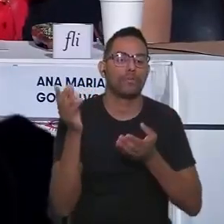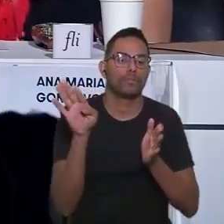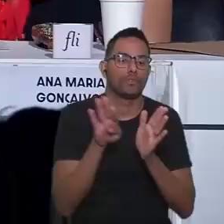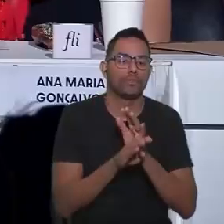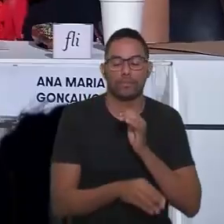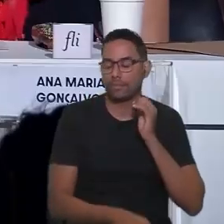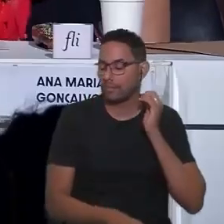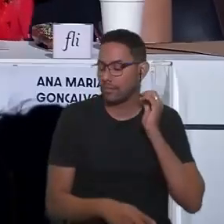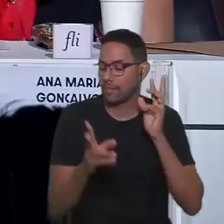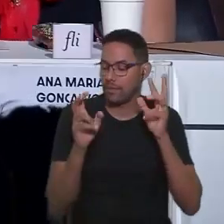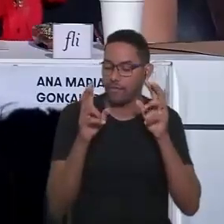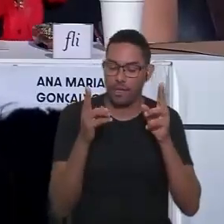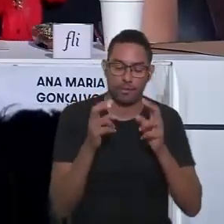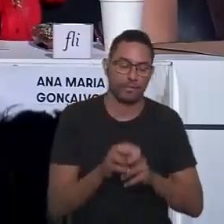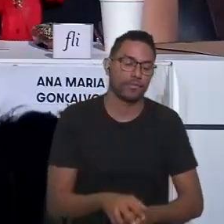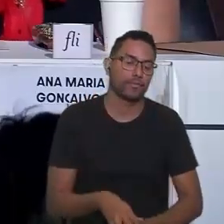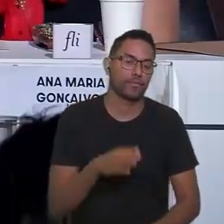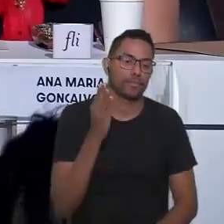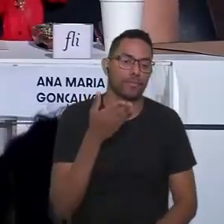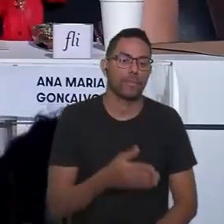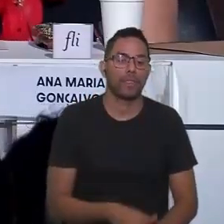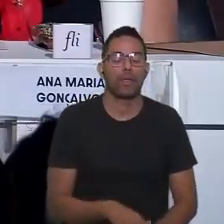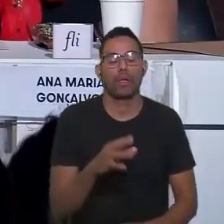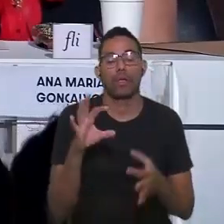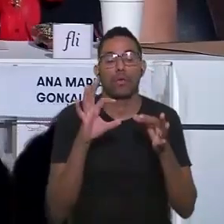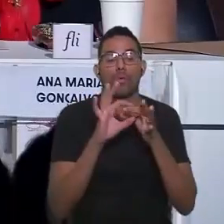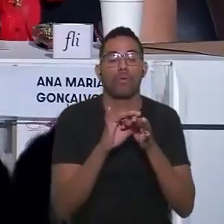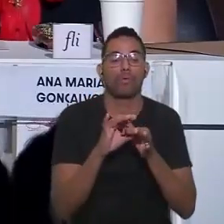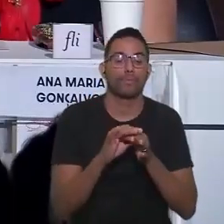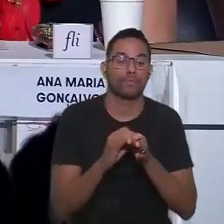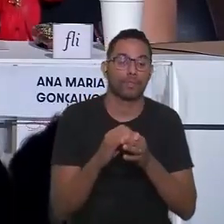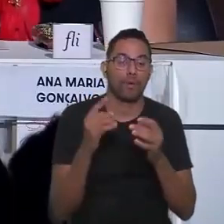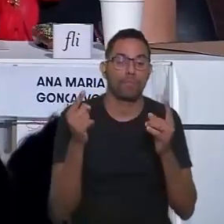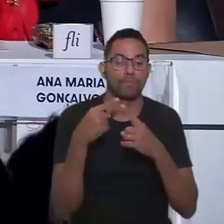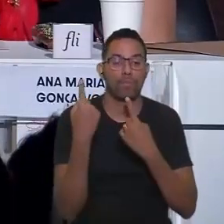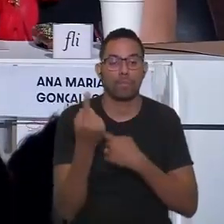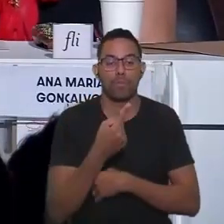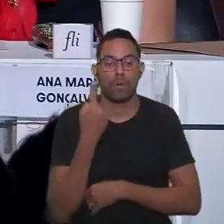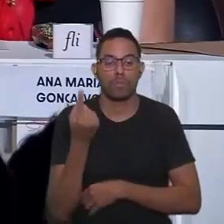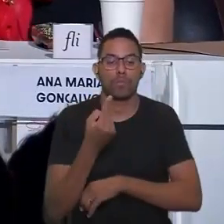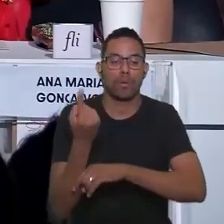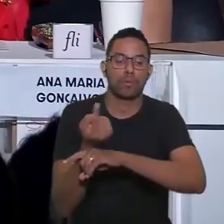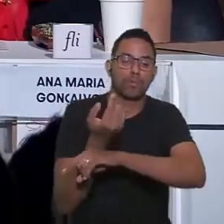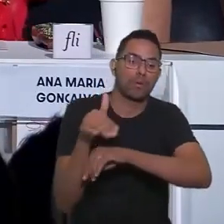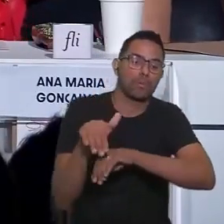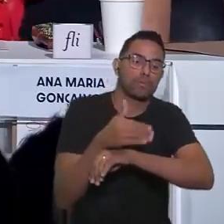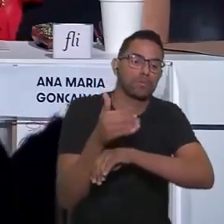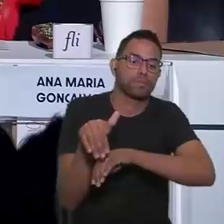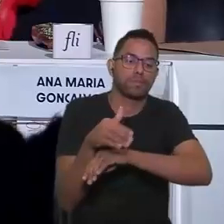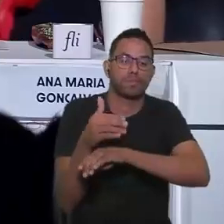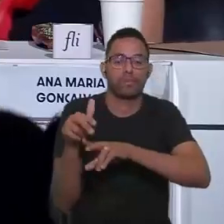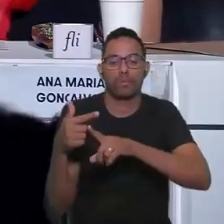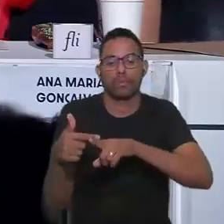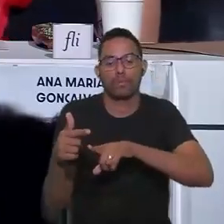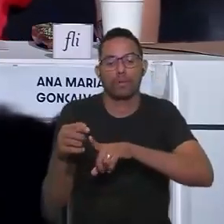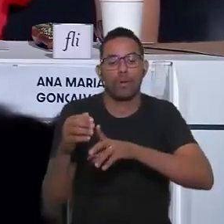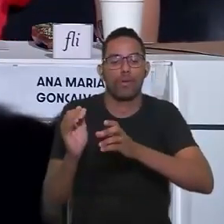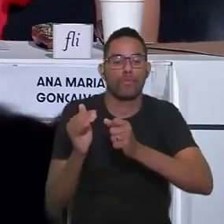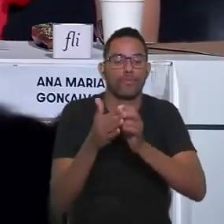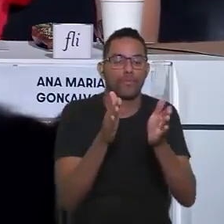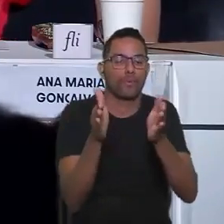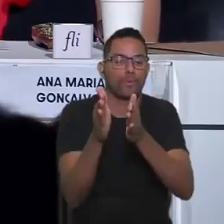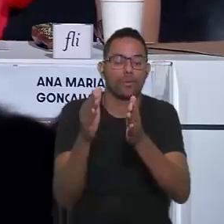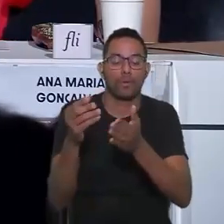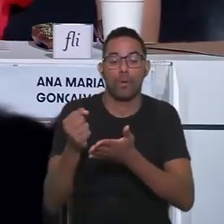aspas. Neste tempo espiralar que nos une como um redemoinho no meio da encruzilhada. O que me traz de volta